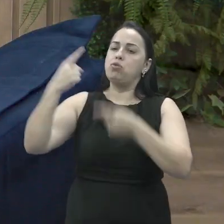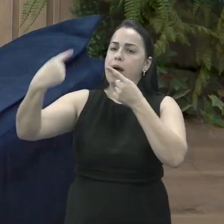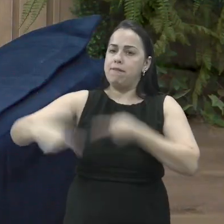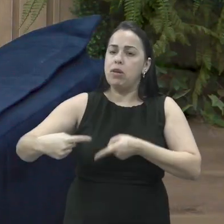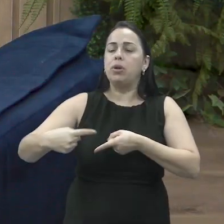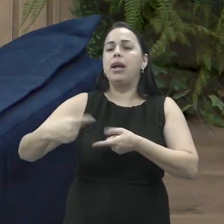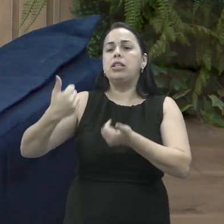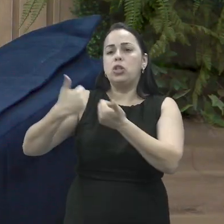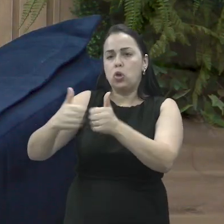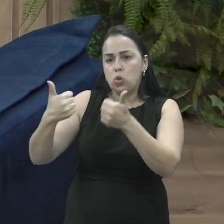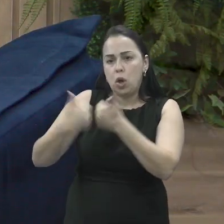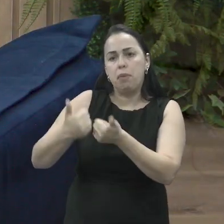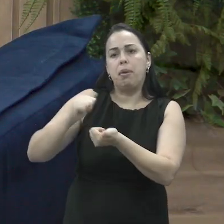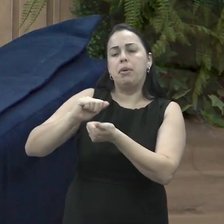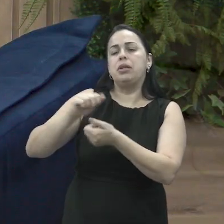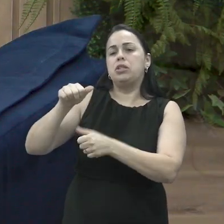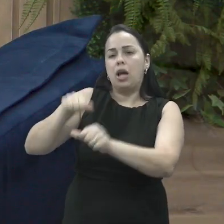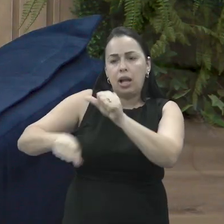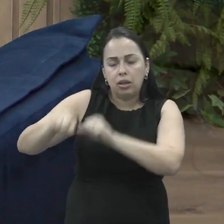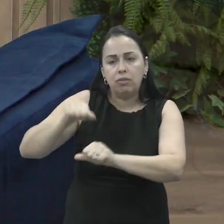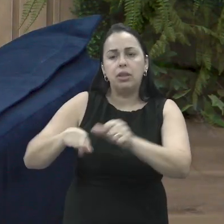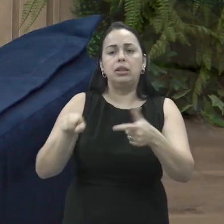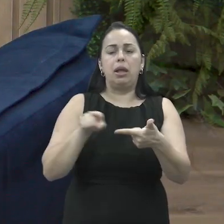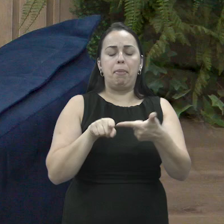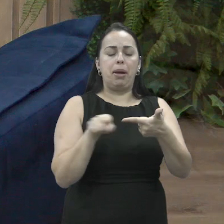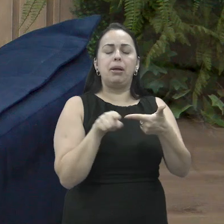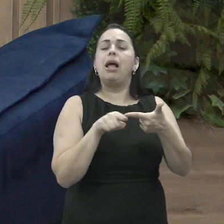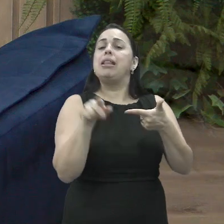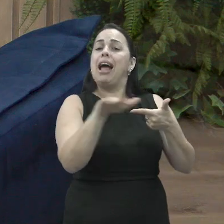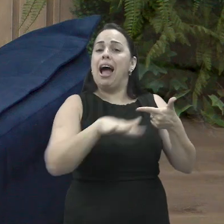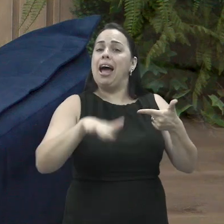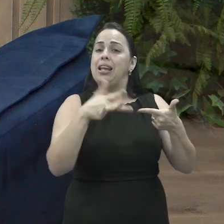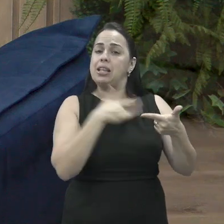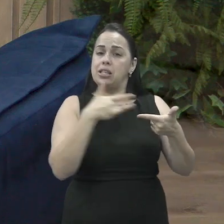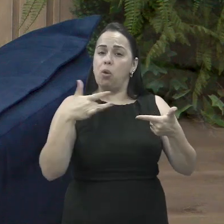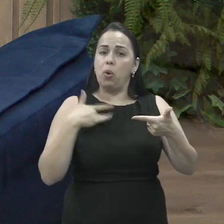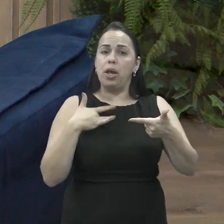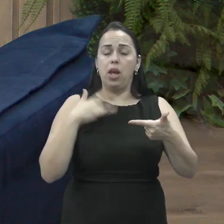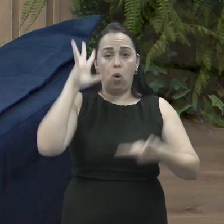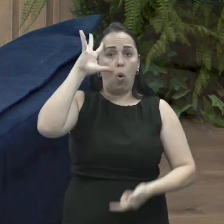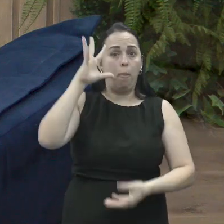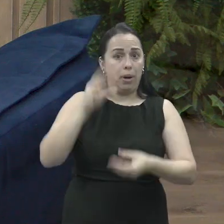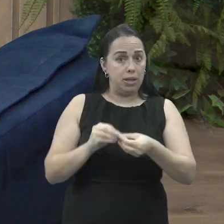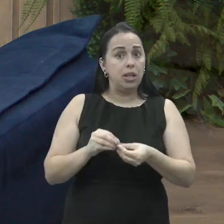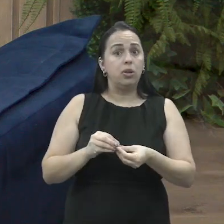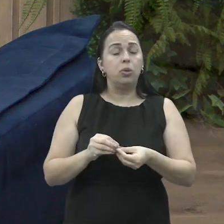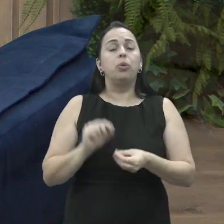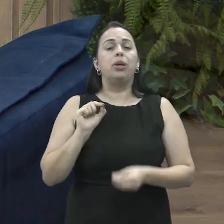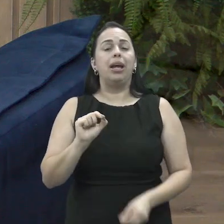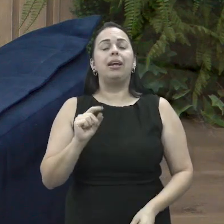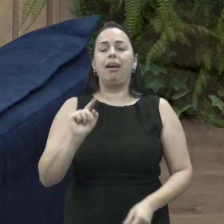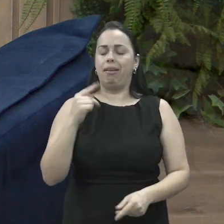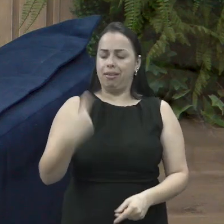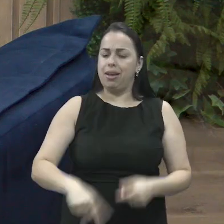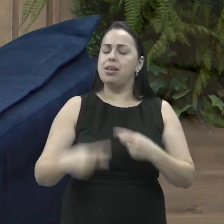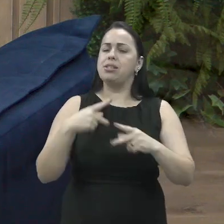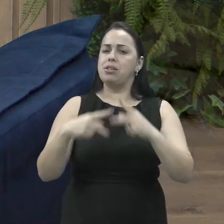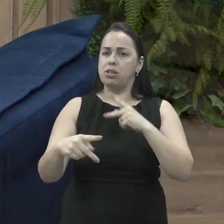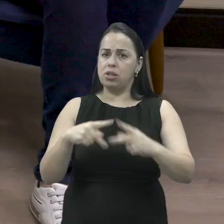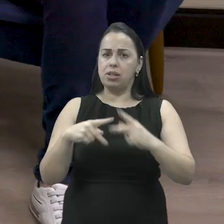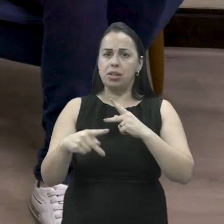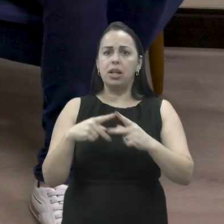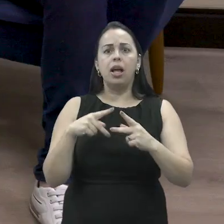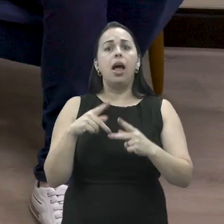público. Claro, a saúde sempre tem também um desenvolvimento muito grande. A saúde, eu entendo que é o seguinte, a cidade de São José dos